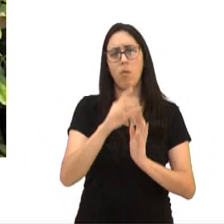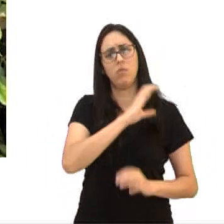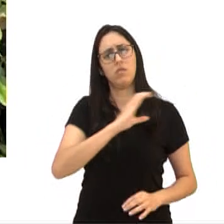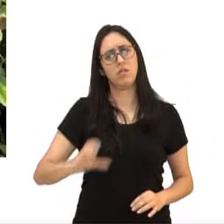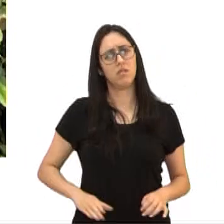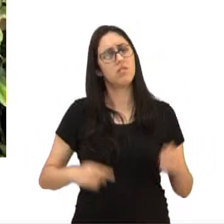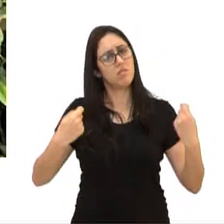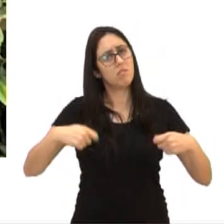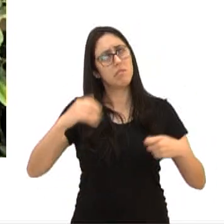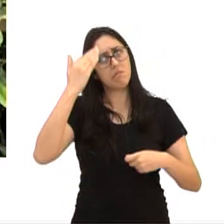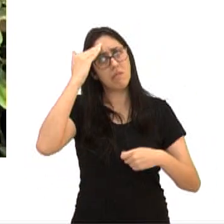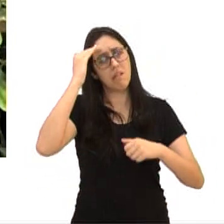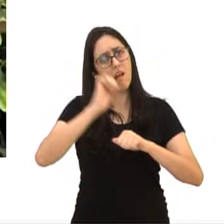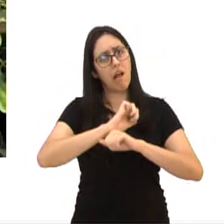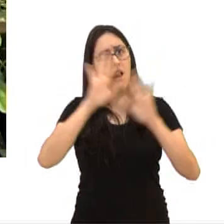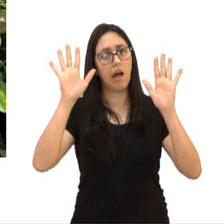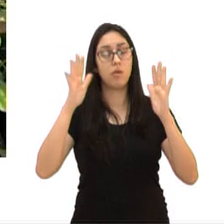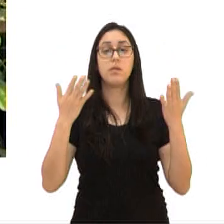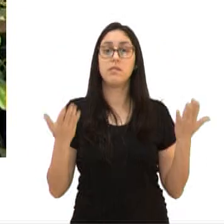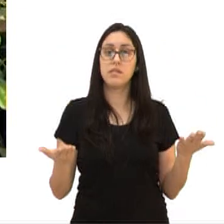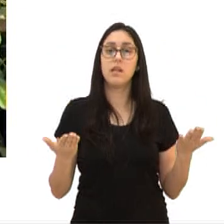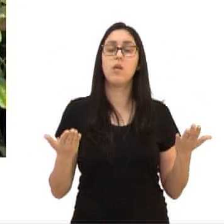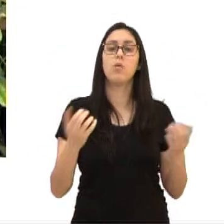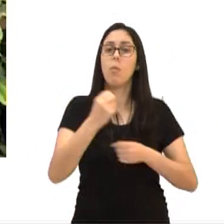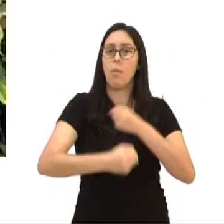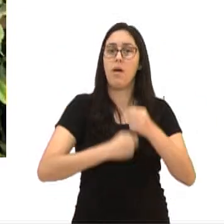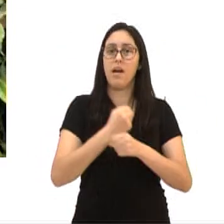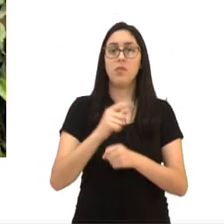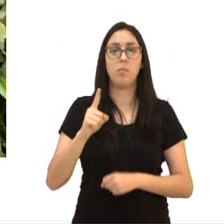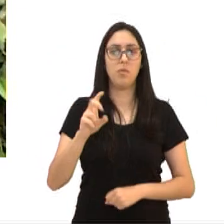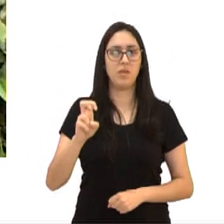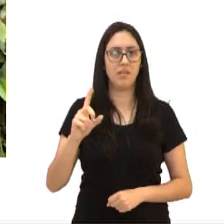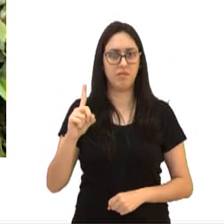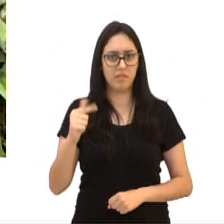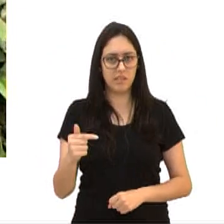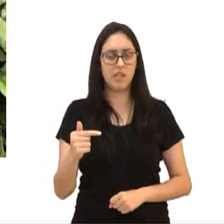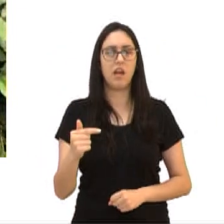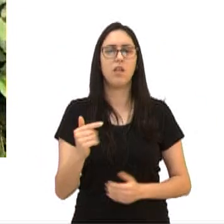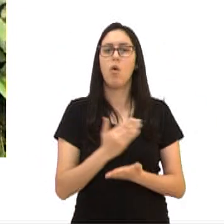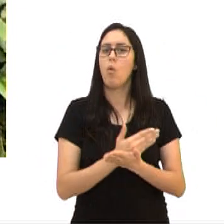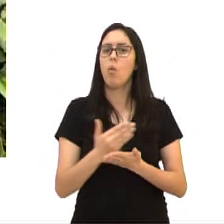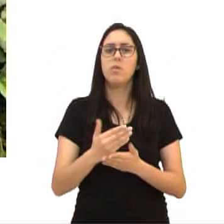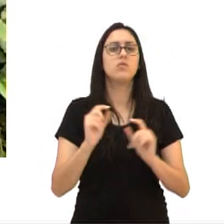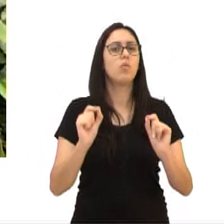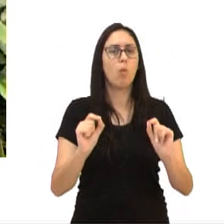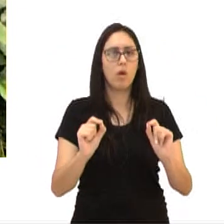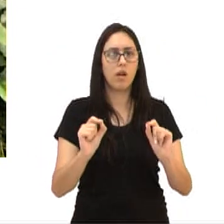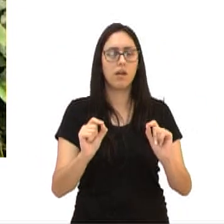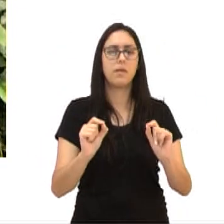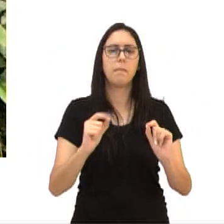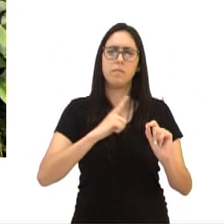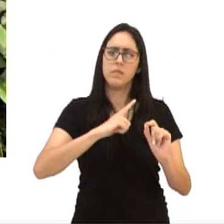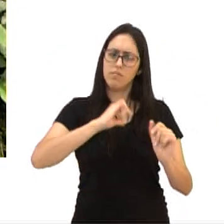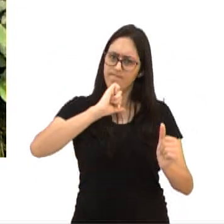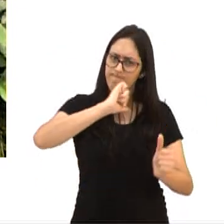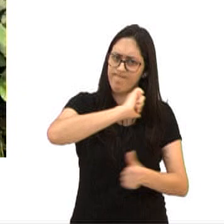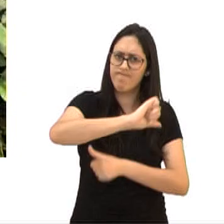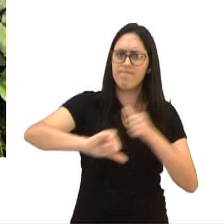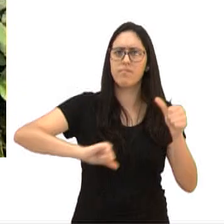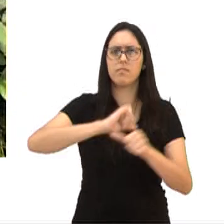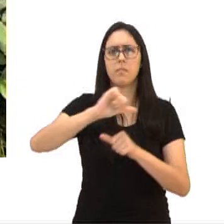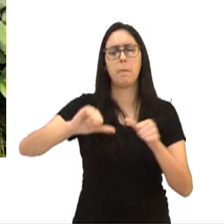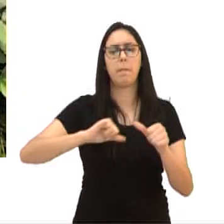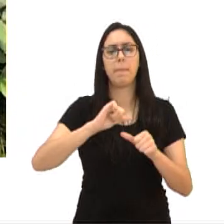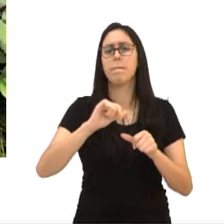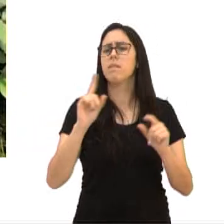Então, a partir de 1517 surgiu esse movimento da Reforma, que não era a intenção criar